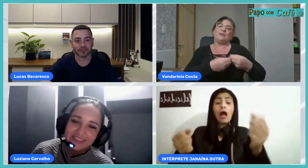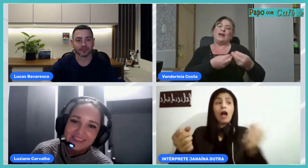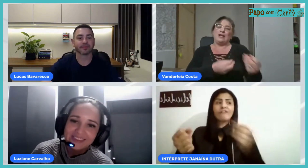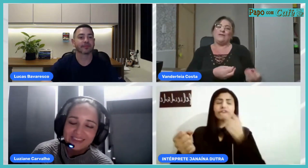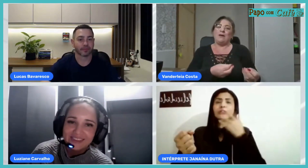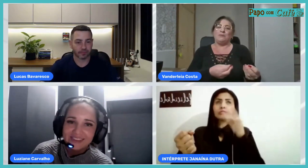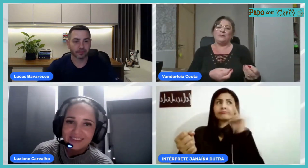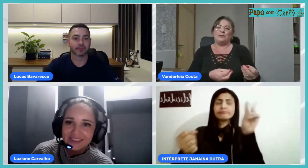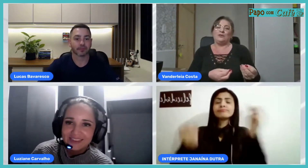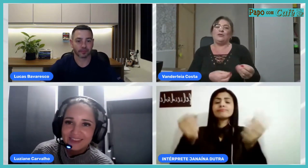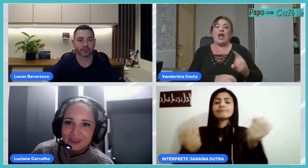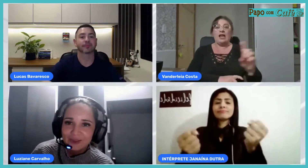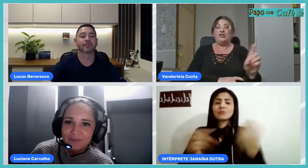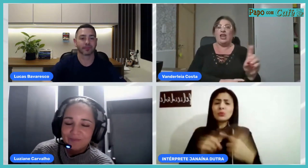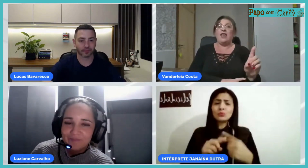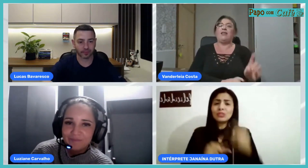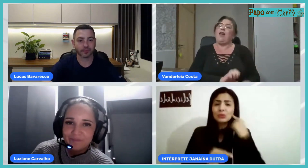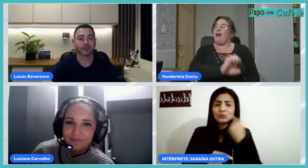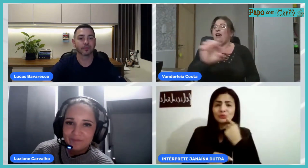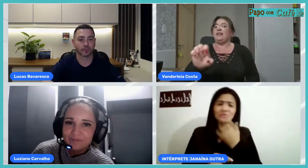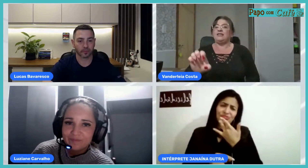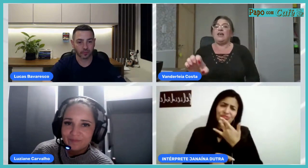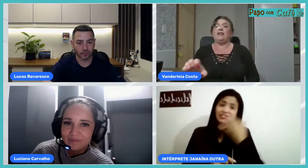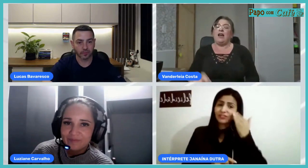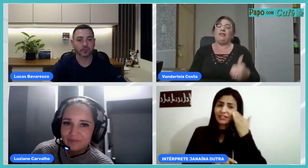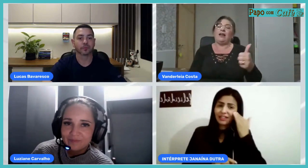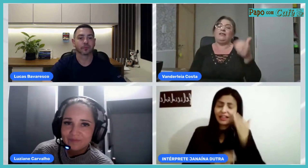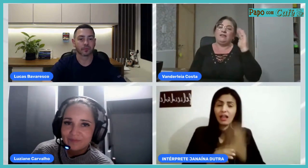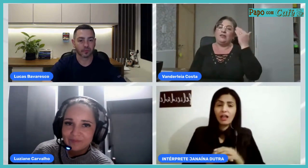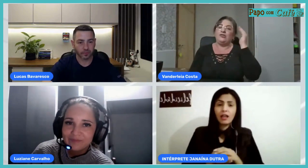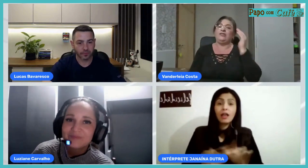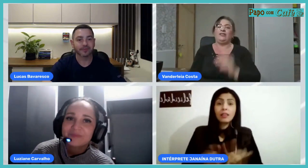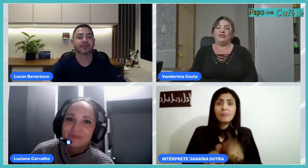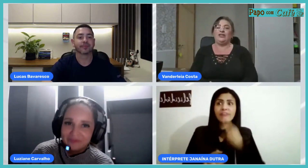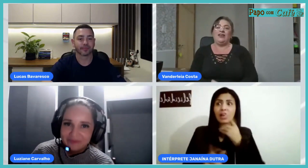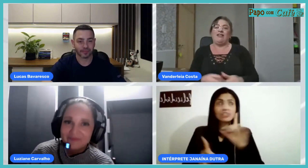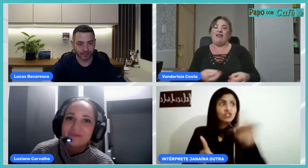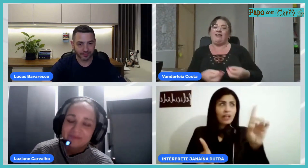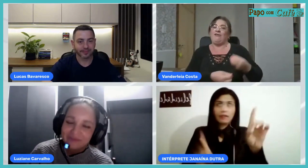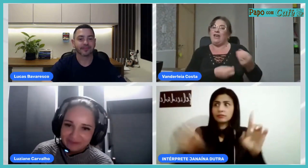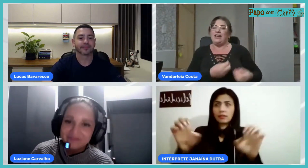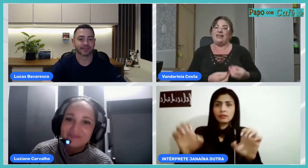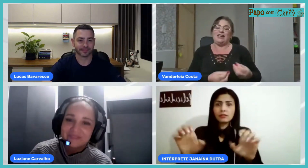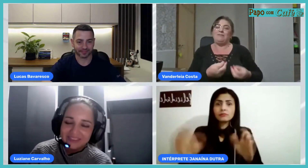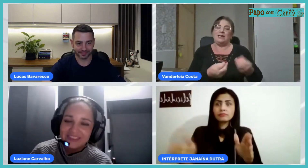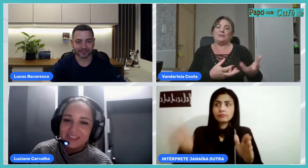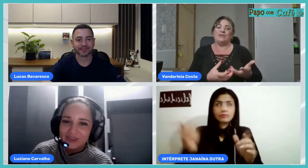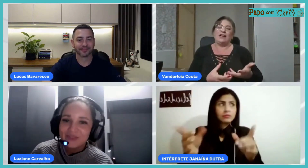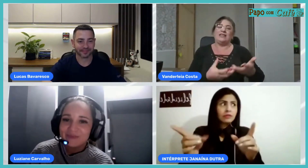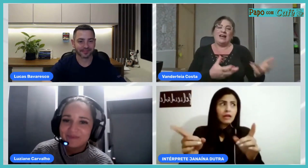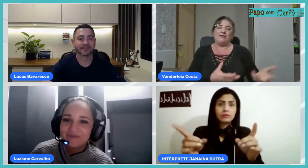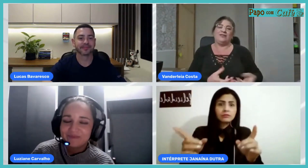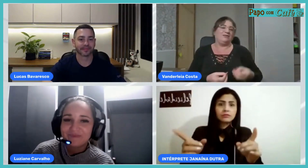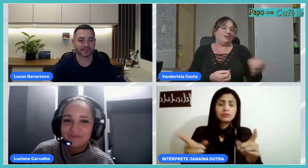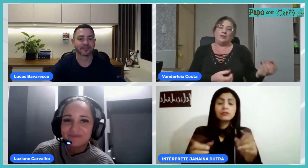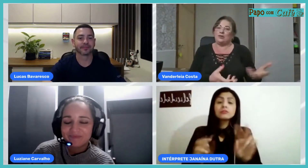surdo mesmo vai levar para o instrutor, direita, esquerda, tá, entendi. Né? Então, ele mesmo vai dar, se o